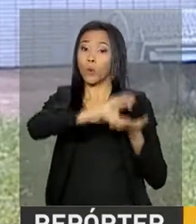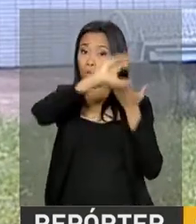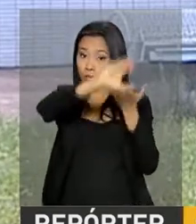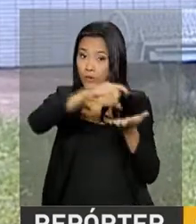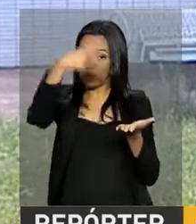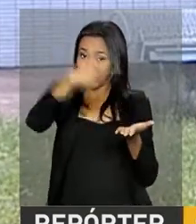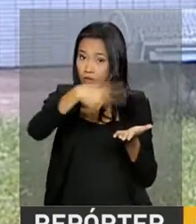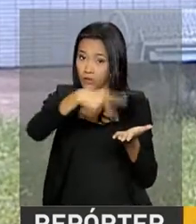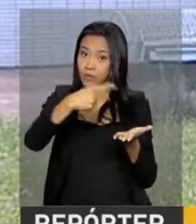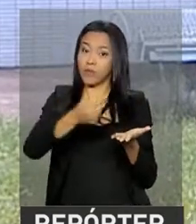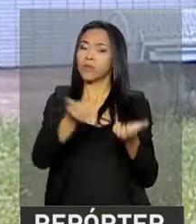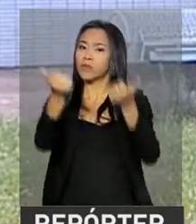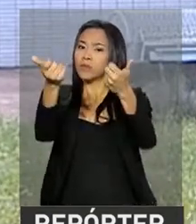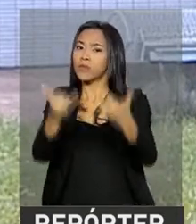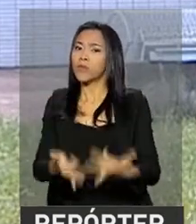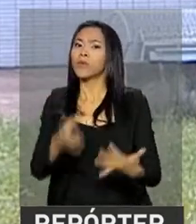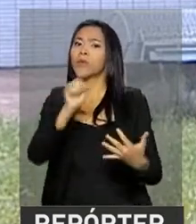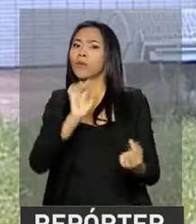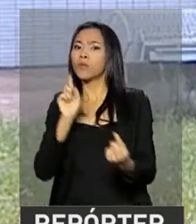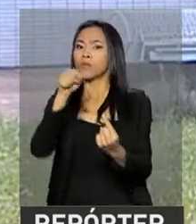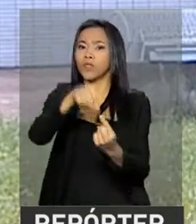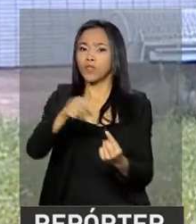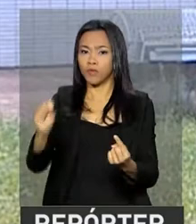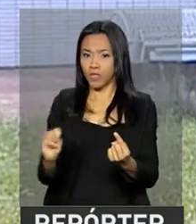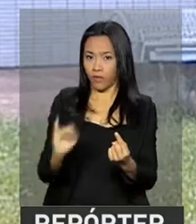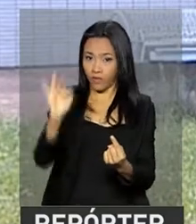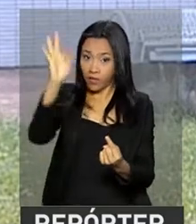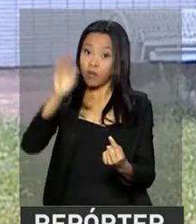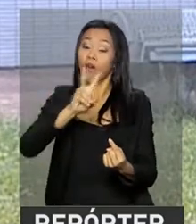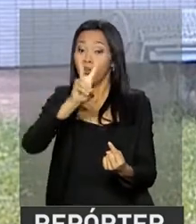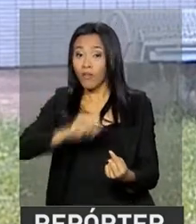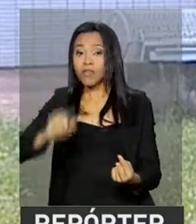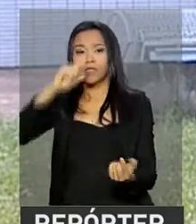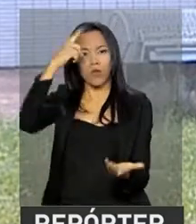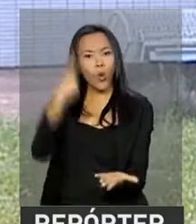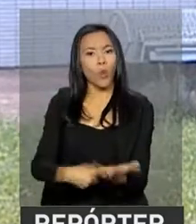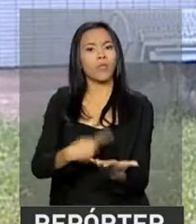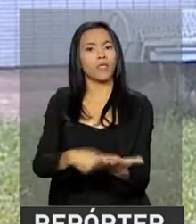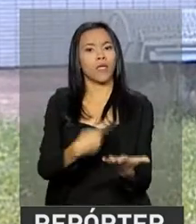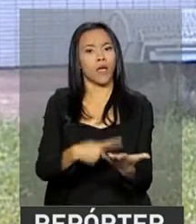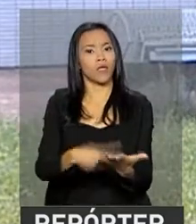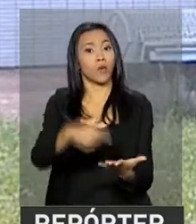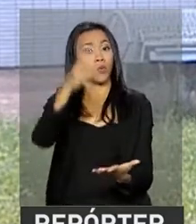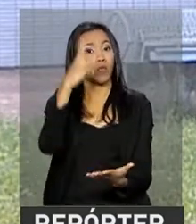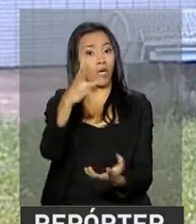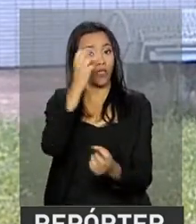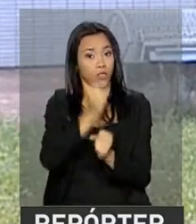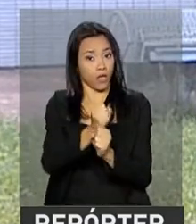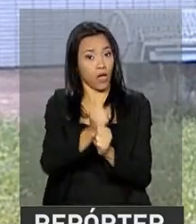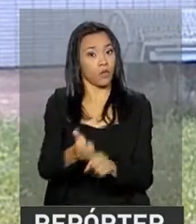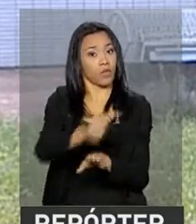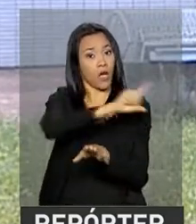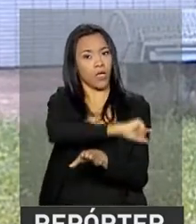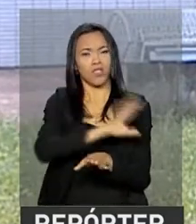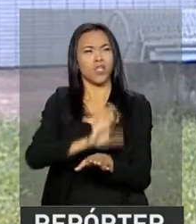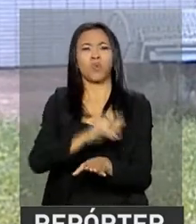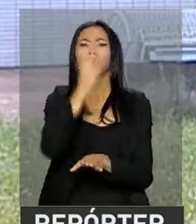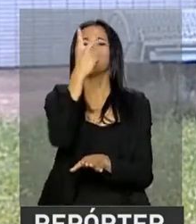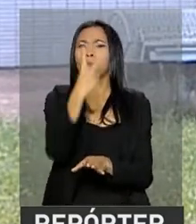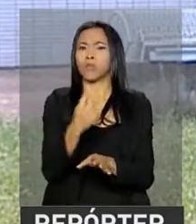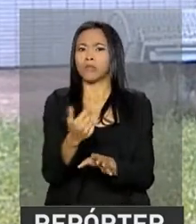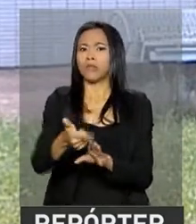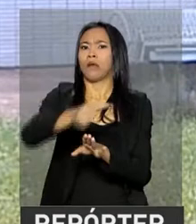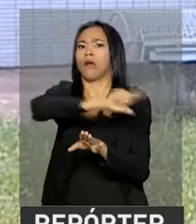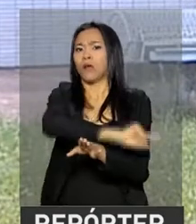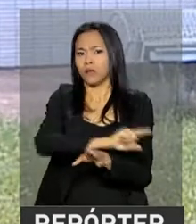de agora a meta de inflação será definida e anunciada com três anos de antecedência e não mais dois anos